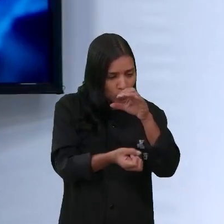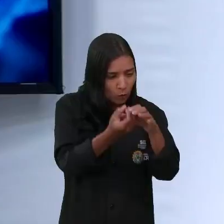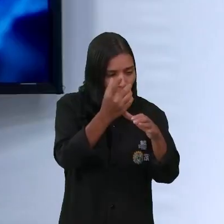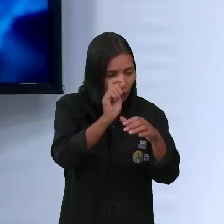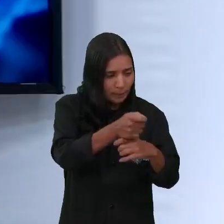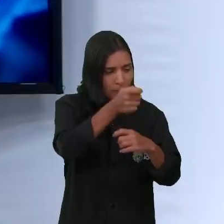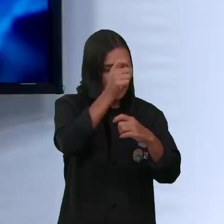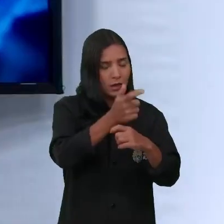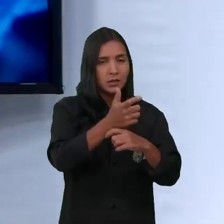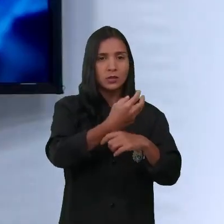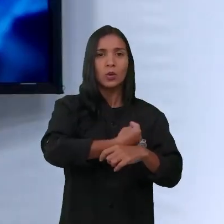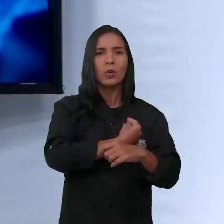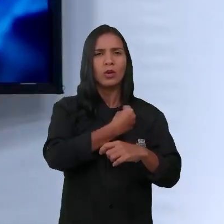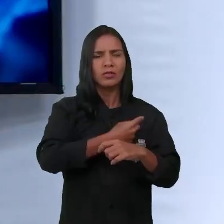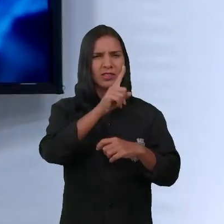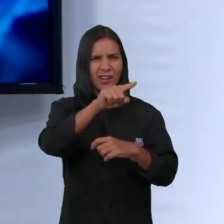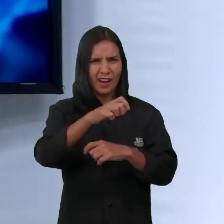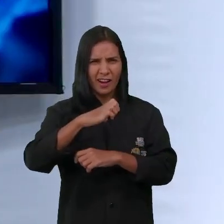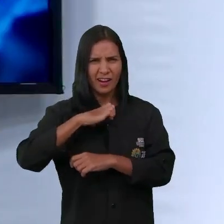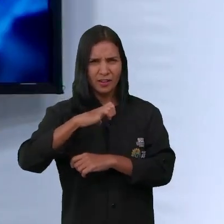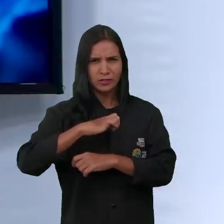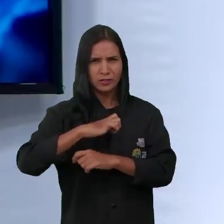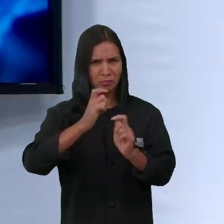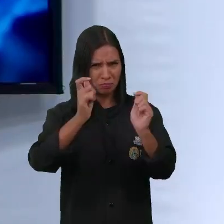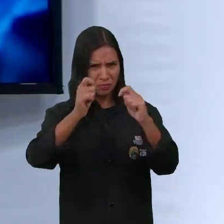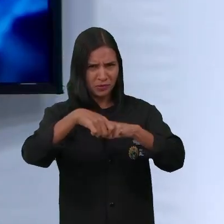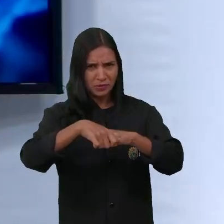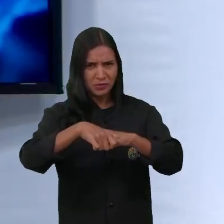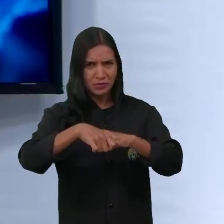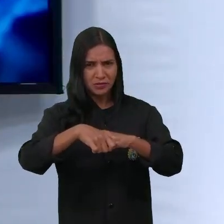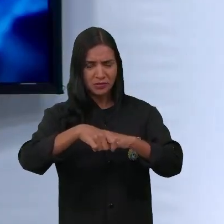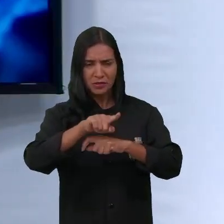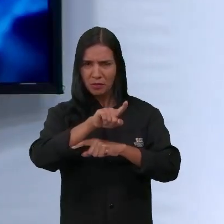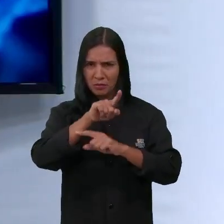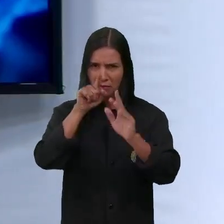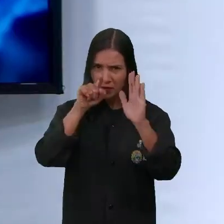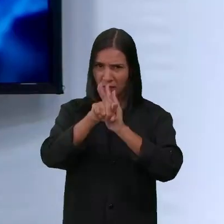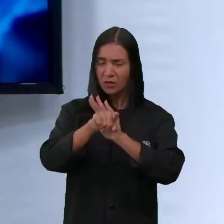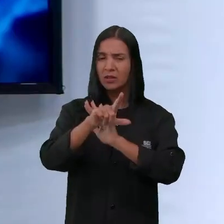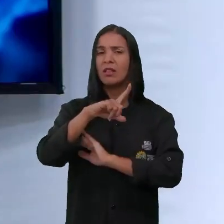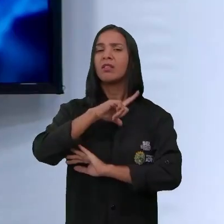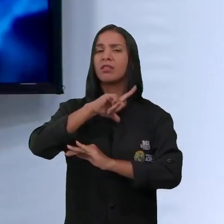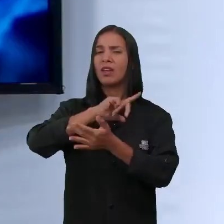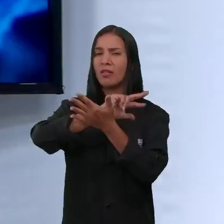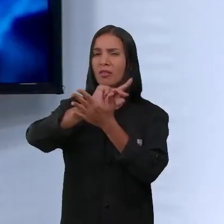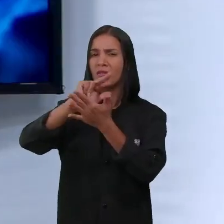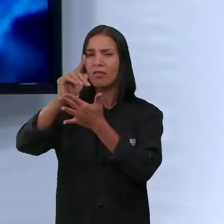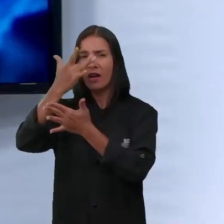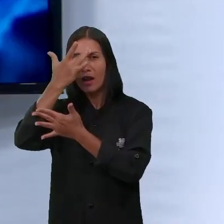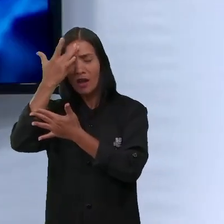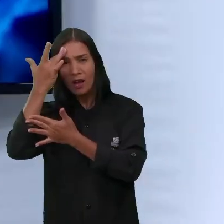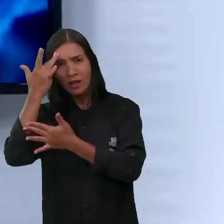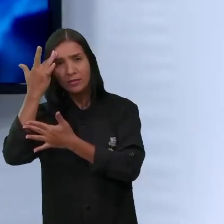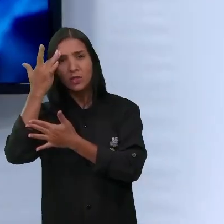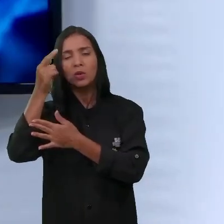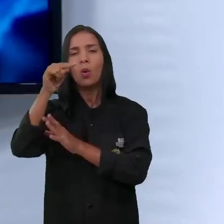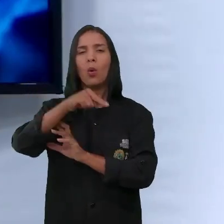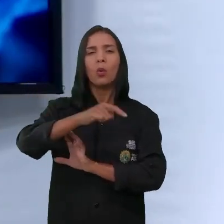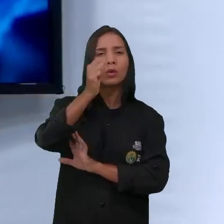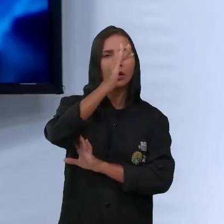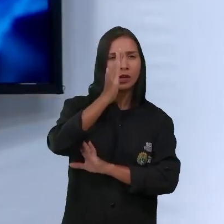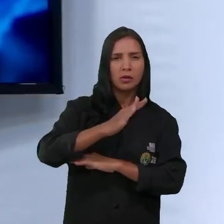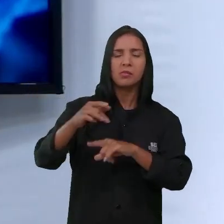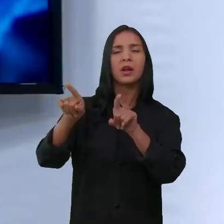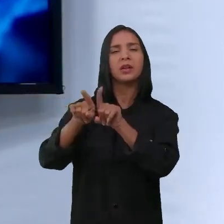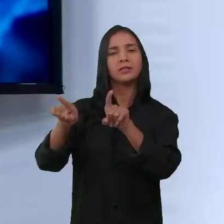for viável, é ético acontecer? Existem várias pessoas, não só no Brasil, mas no